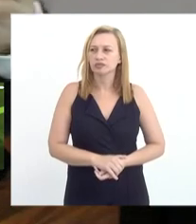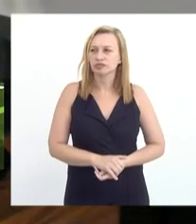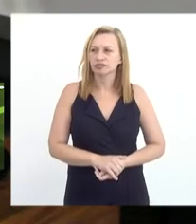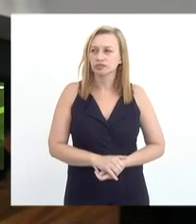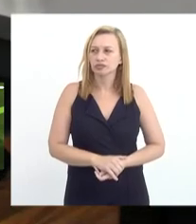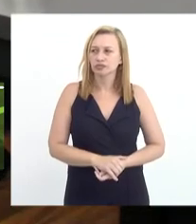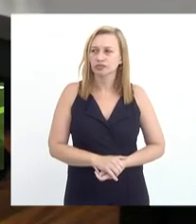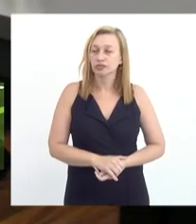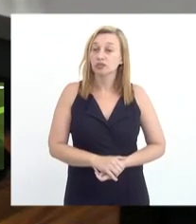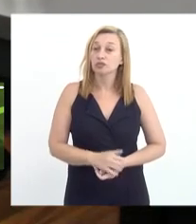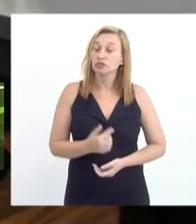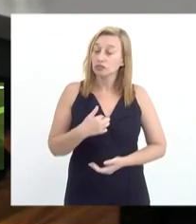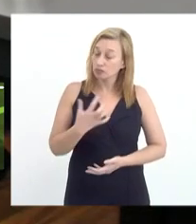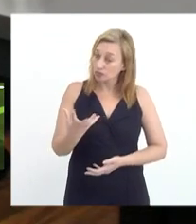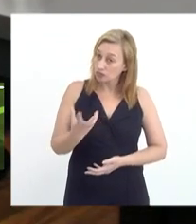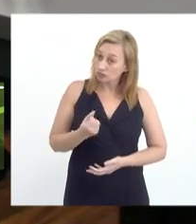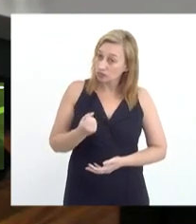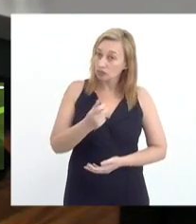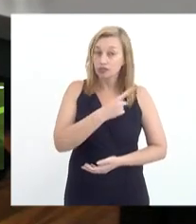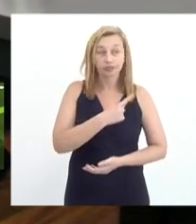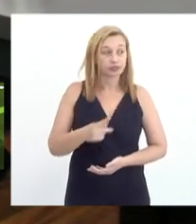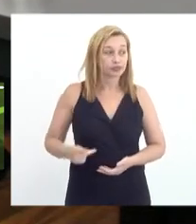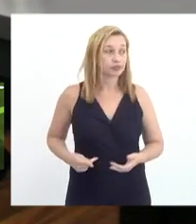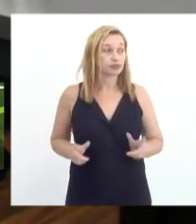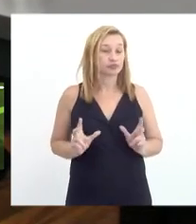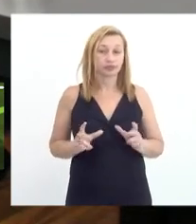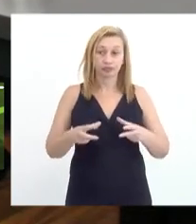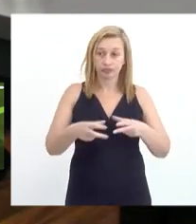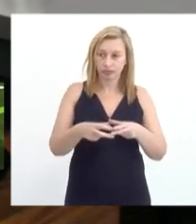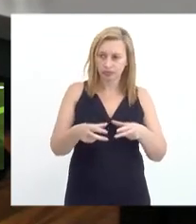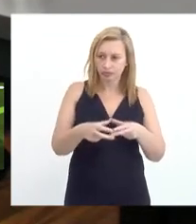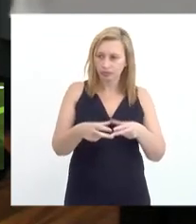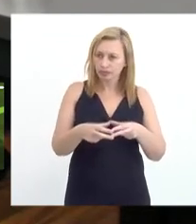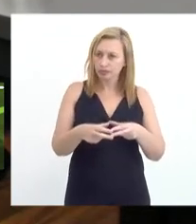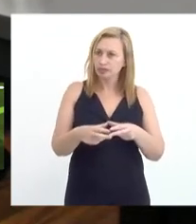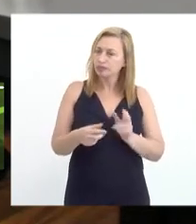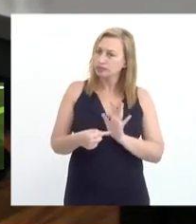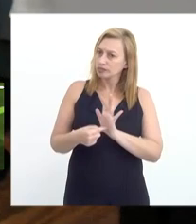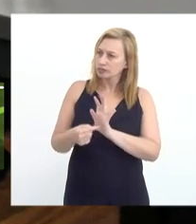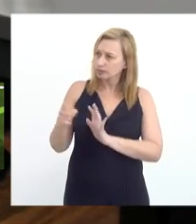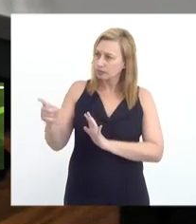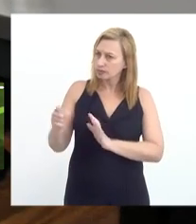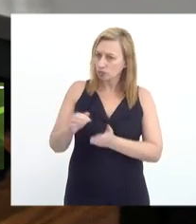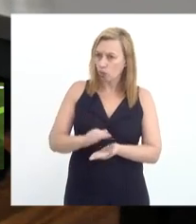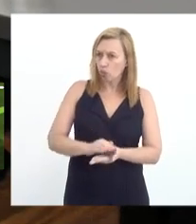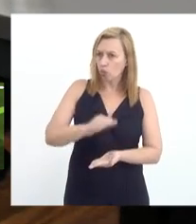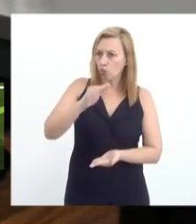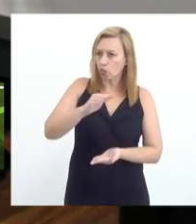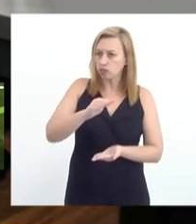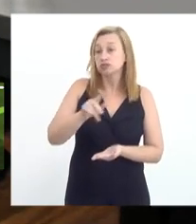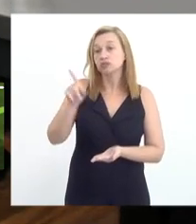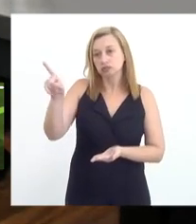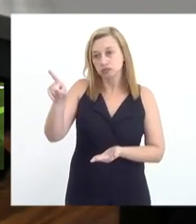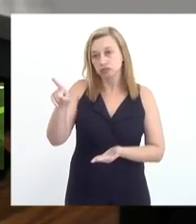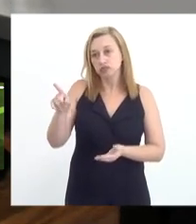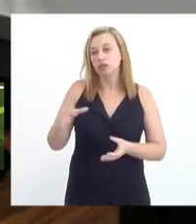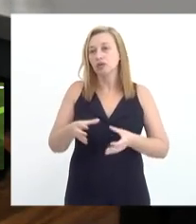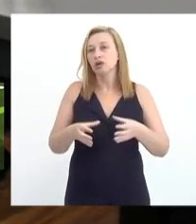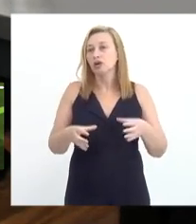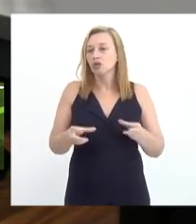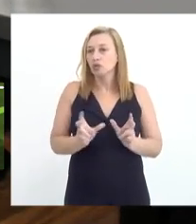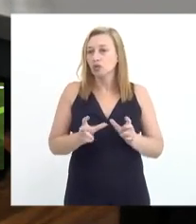O que eu recebi Como presidente Da comissão Está disponibilizado Um volume Desse tamanho Lá na comissão De tributação